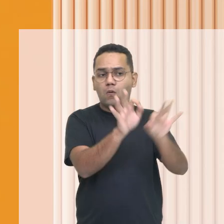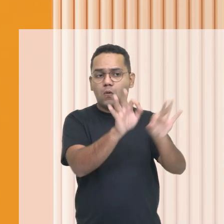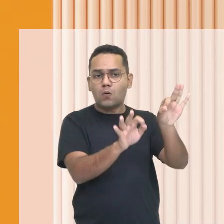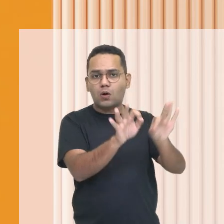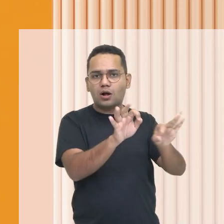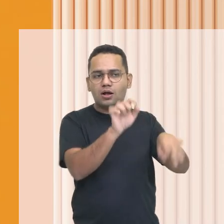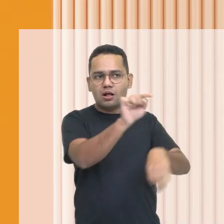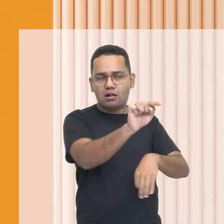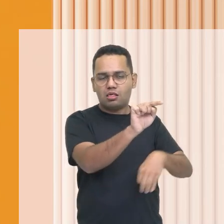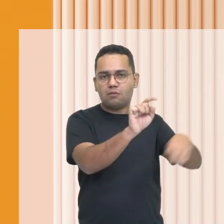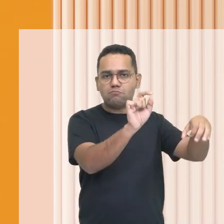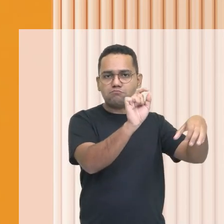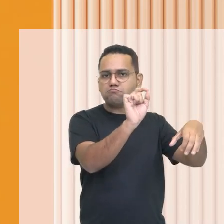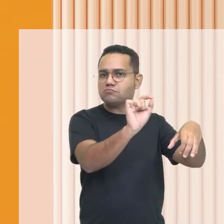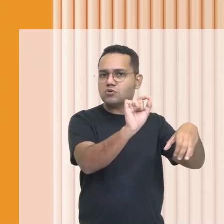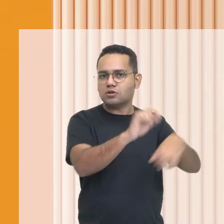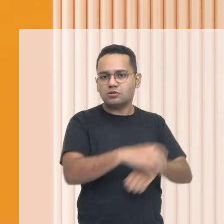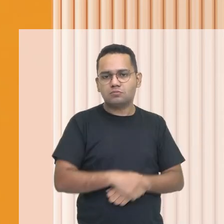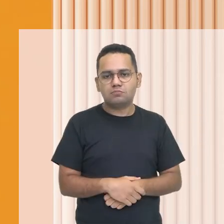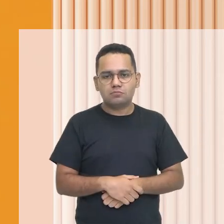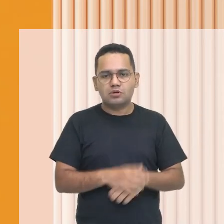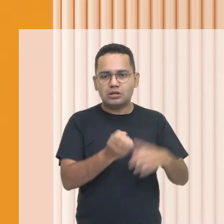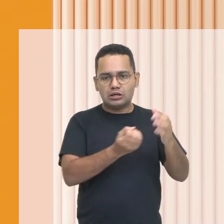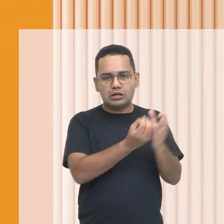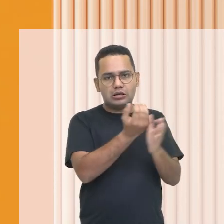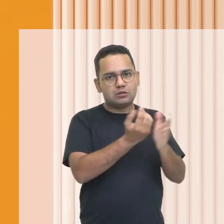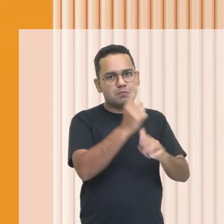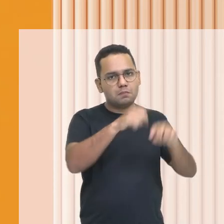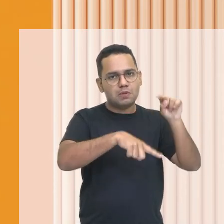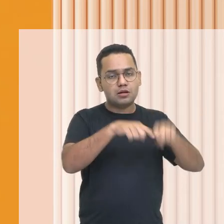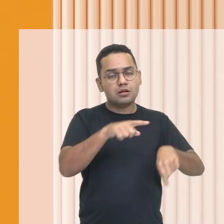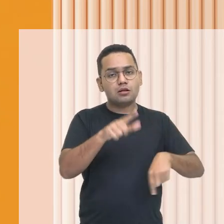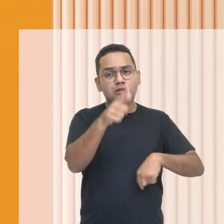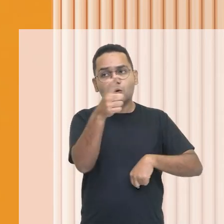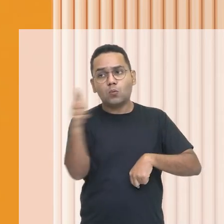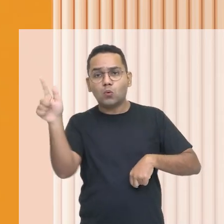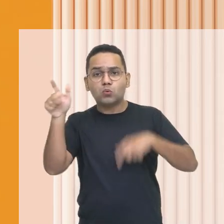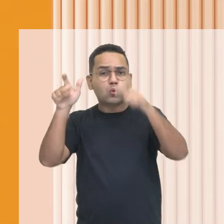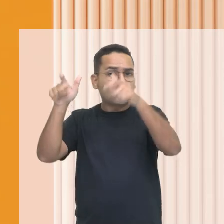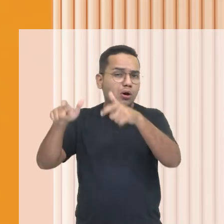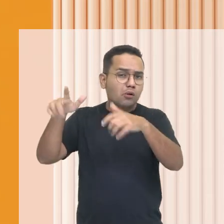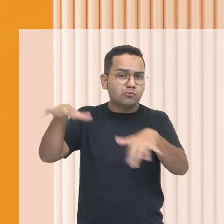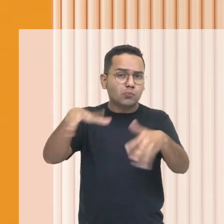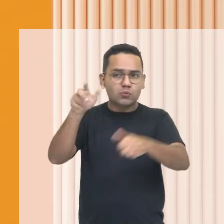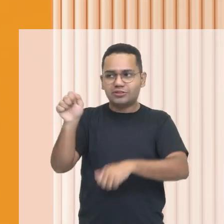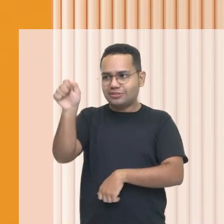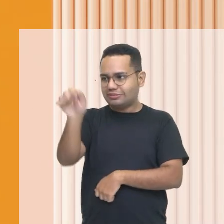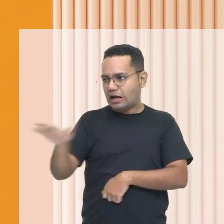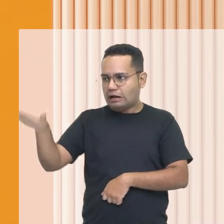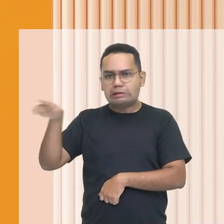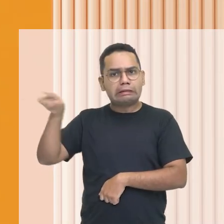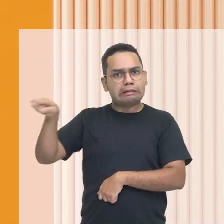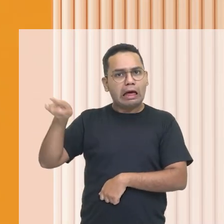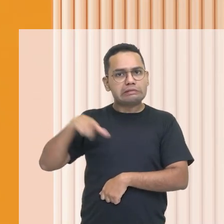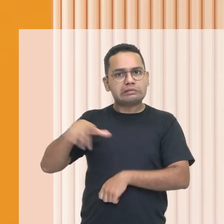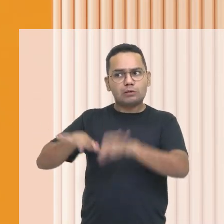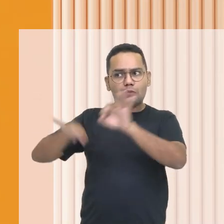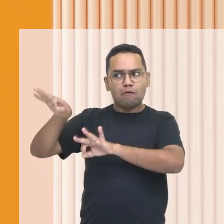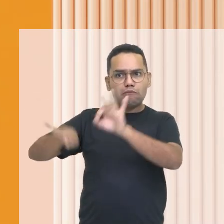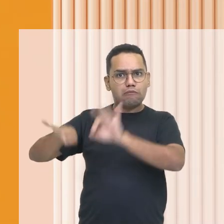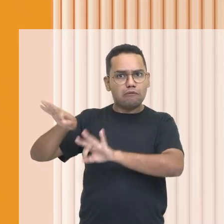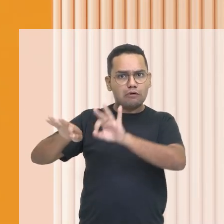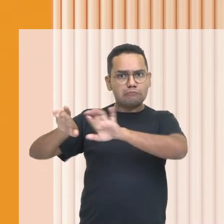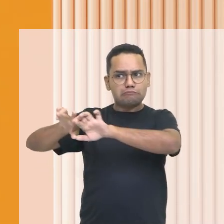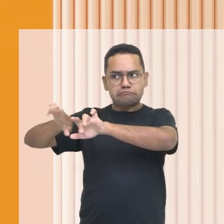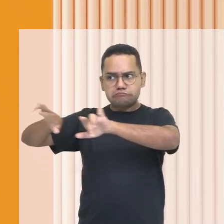dessa produção, você vai ter a concorrência asiática derrubando e caindo por terra toda